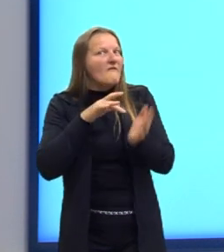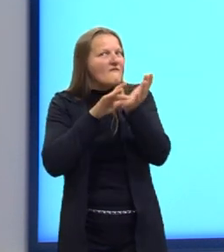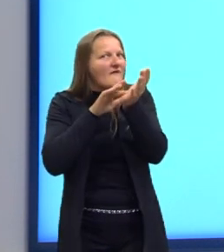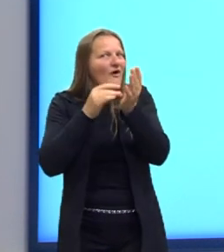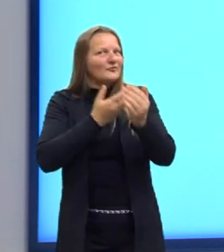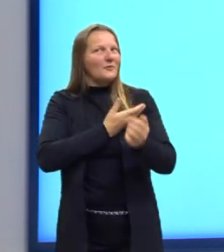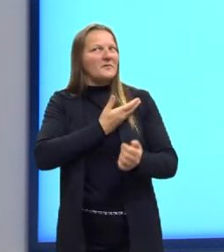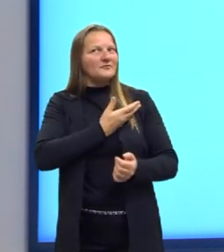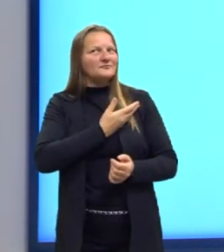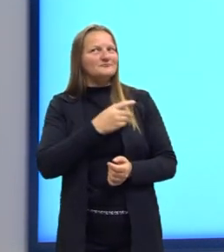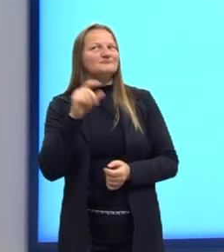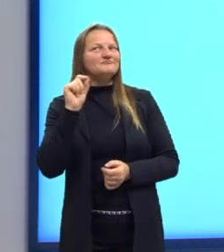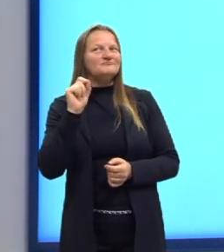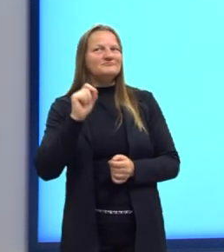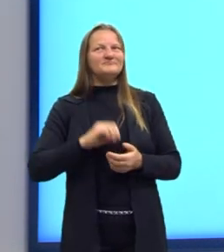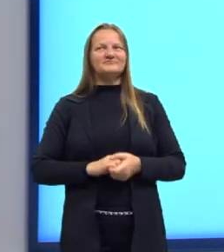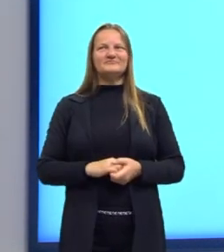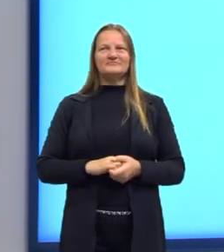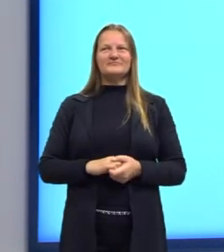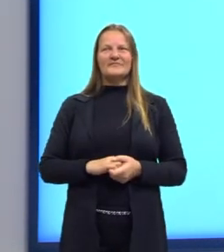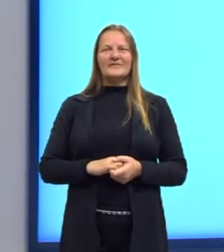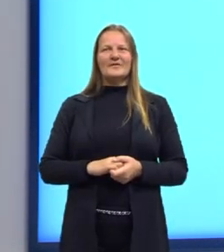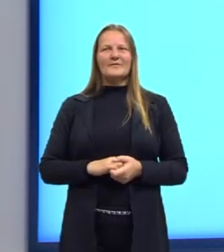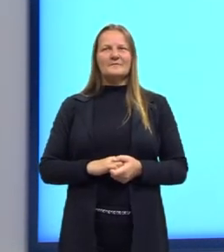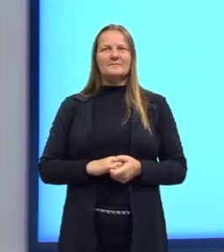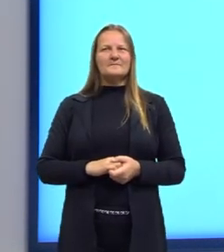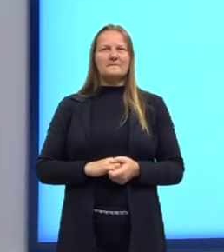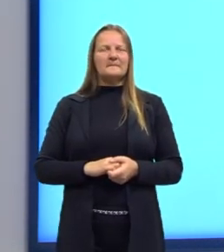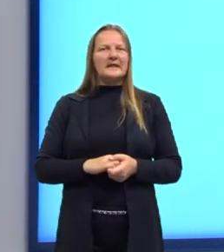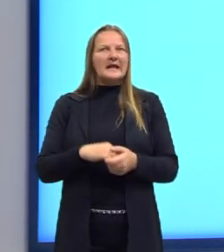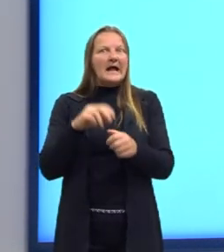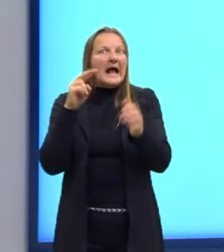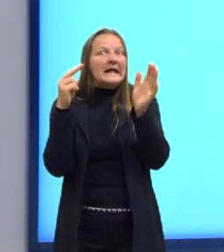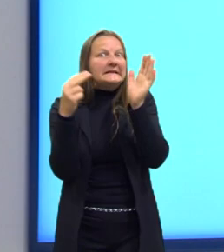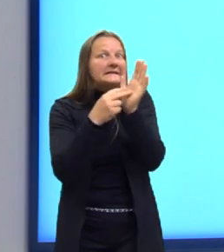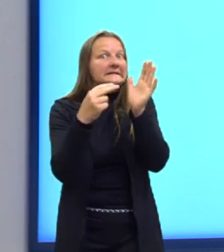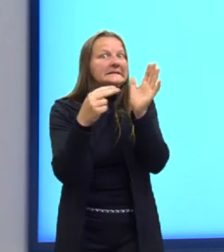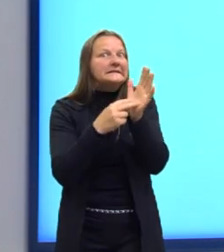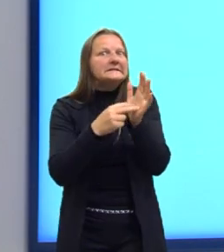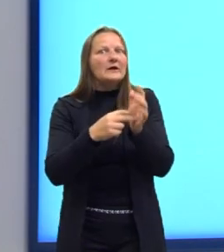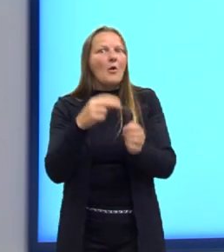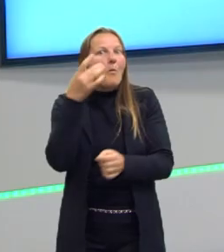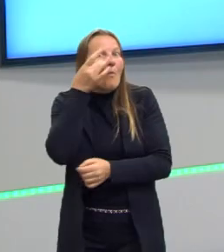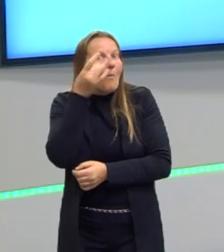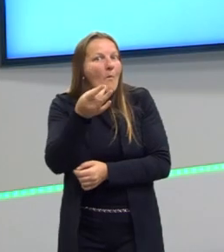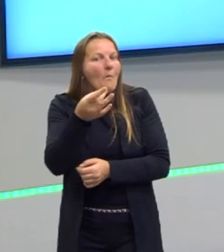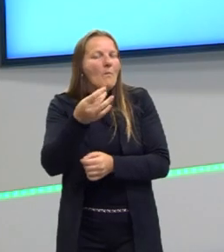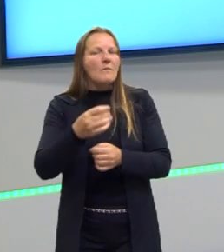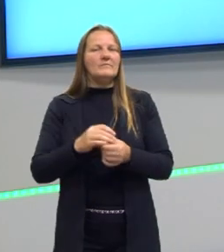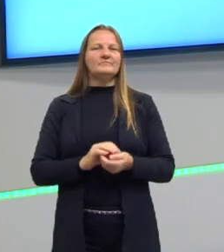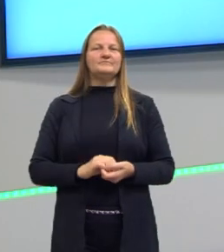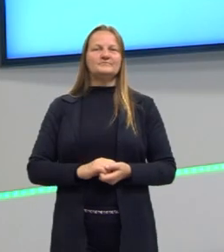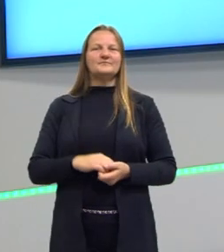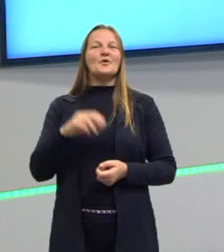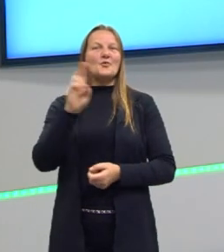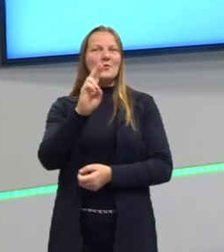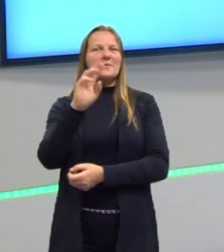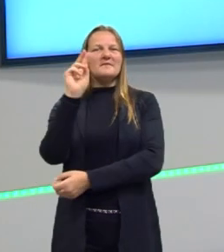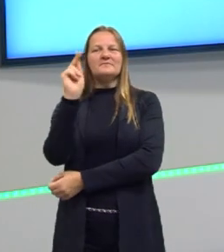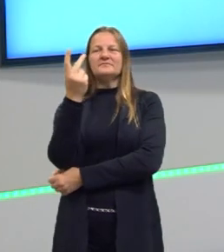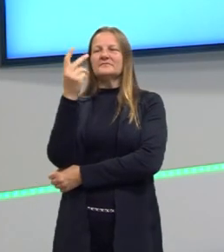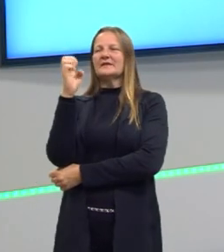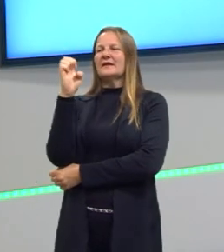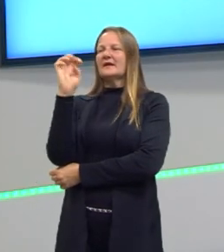amigos ou seja atenção com os falsos amigos os heterosemanticos na língua